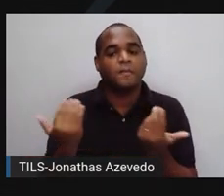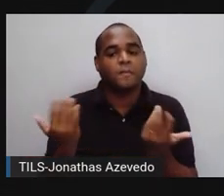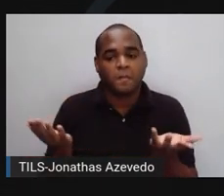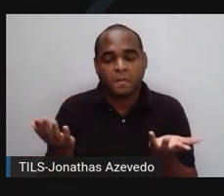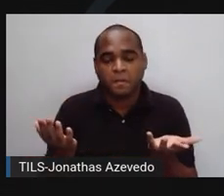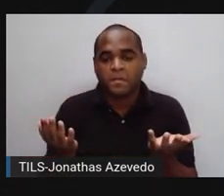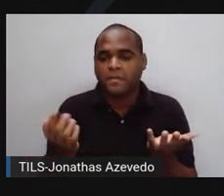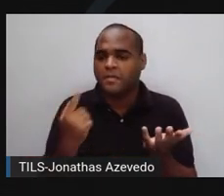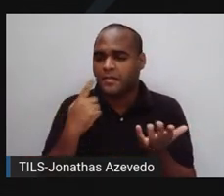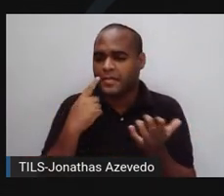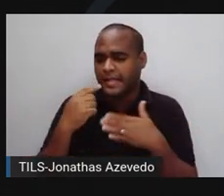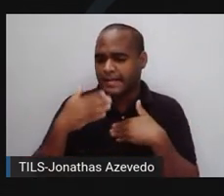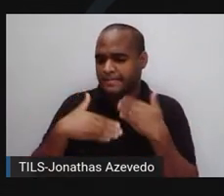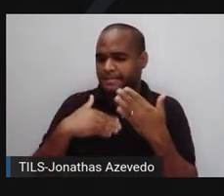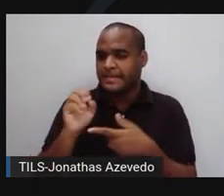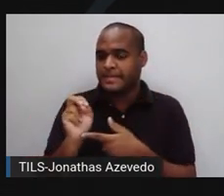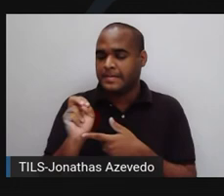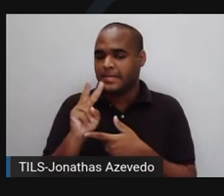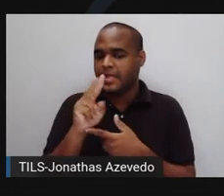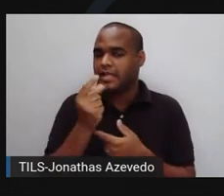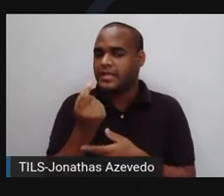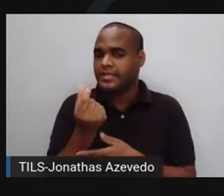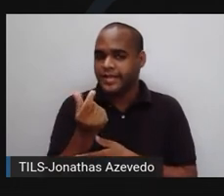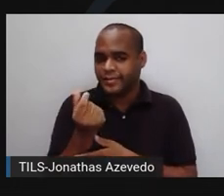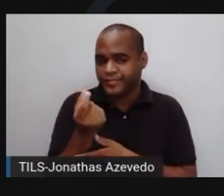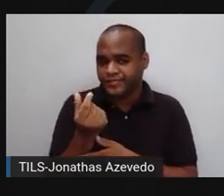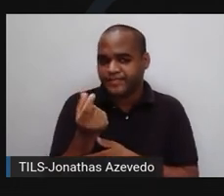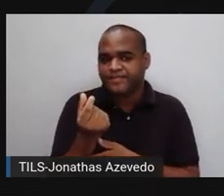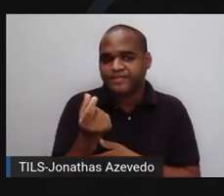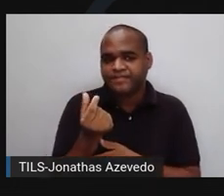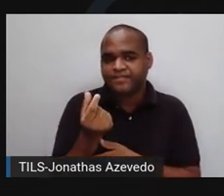Sim essa conta requer um valor monetário